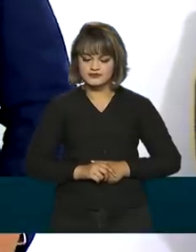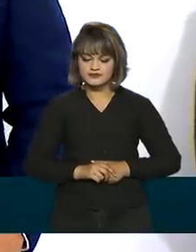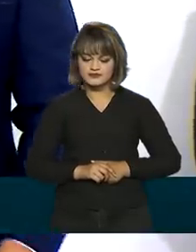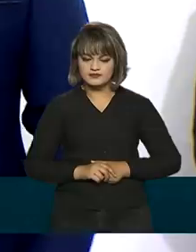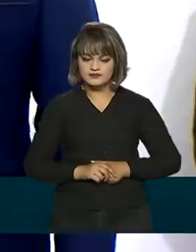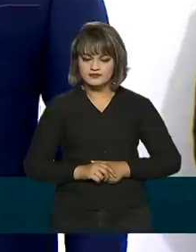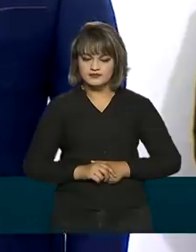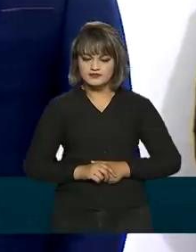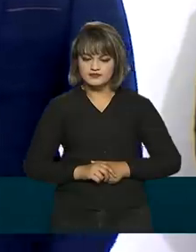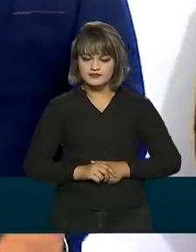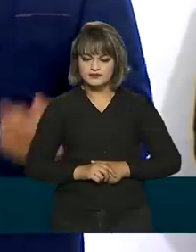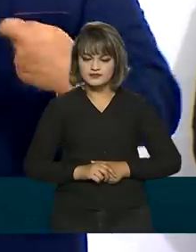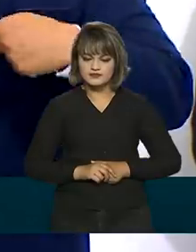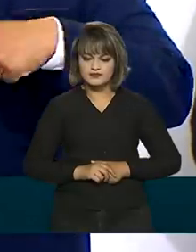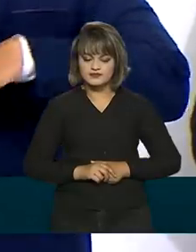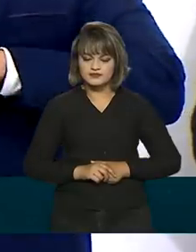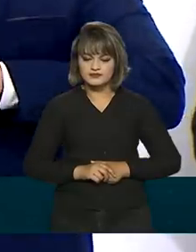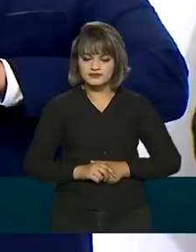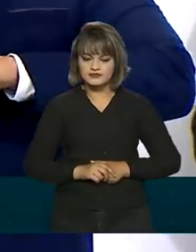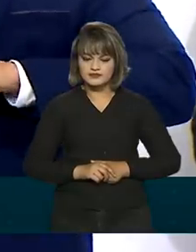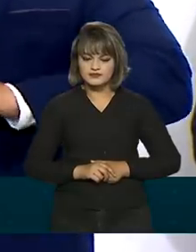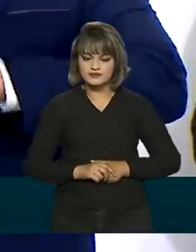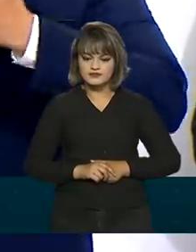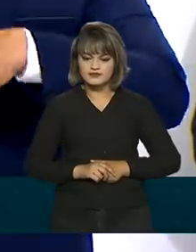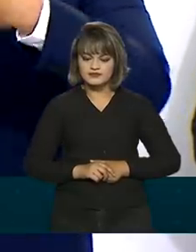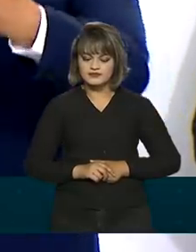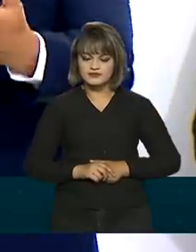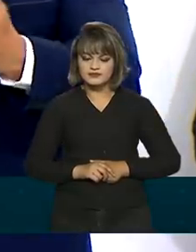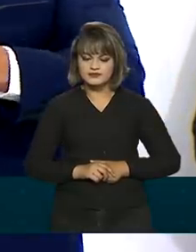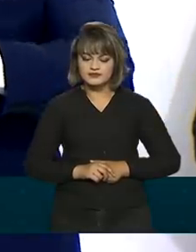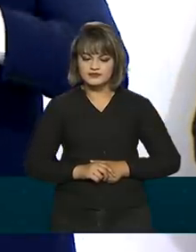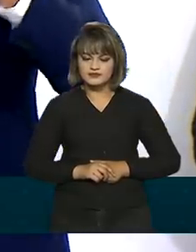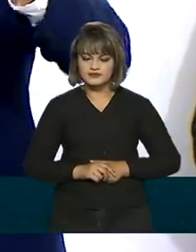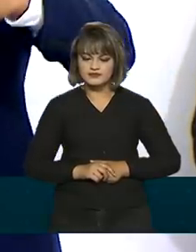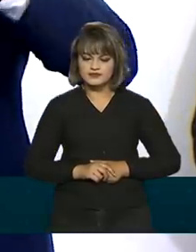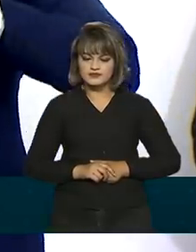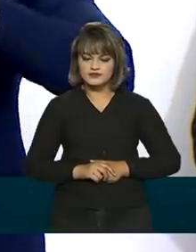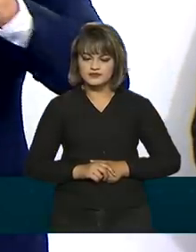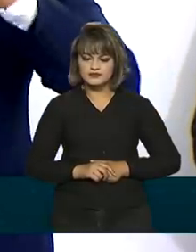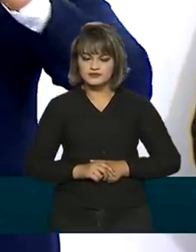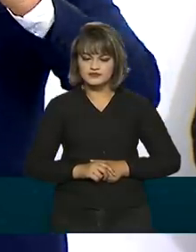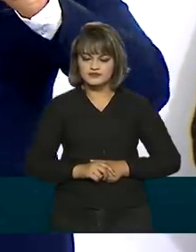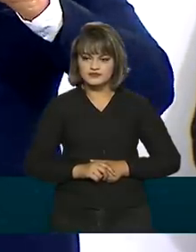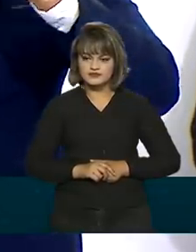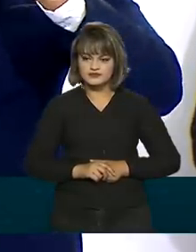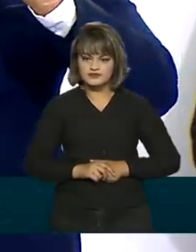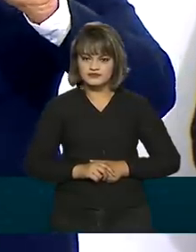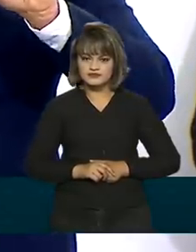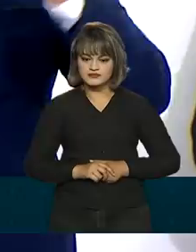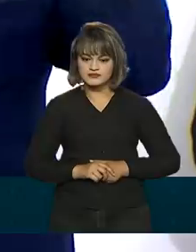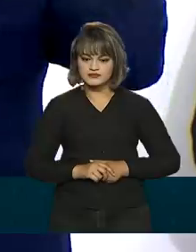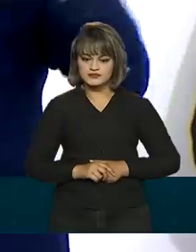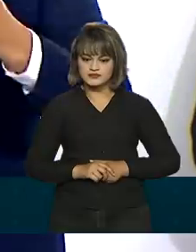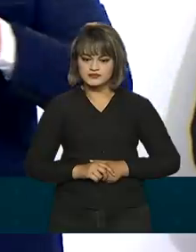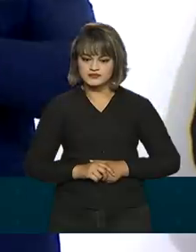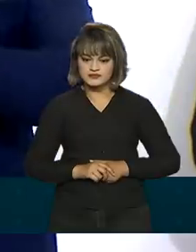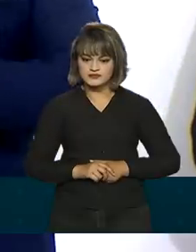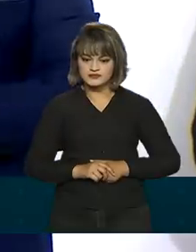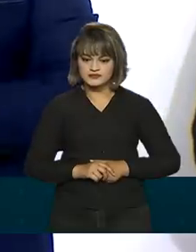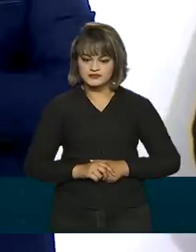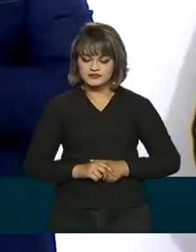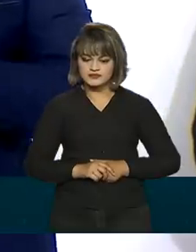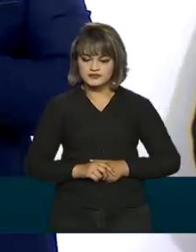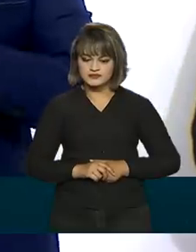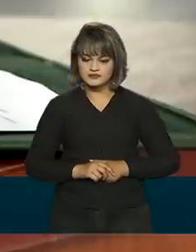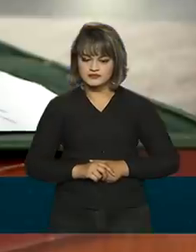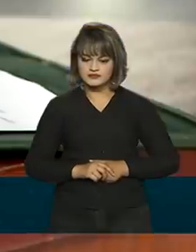que precisamos cada vez mais unir todos os potenciais de nosso Brasil para superar de vez